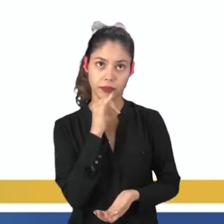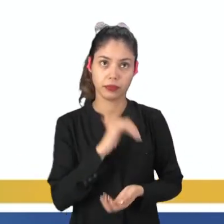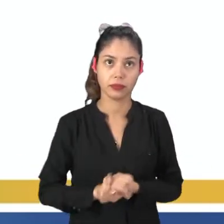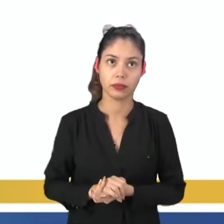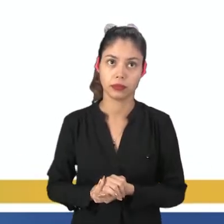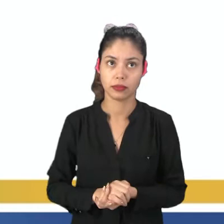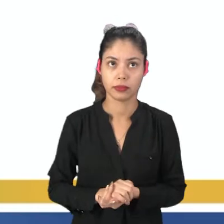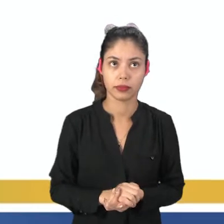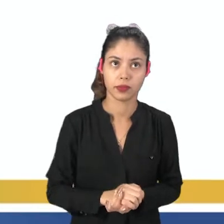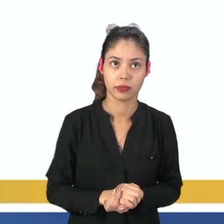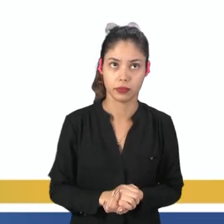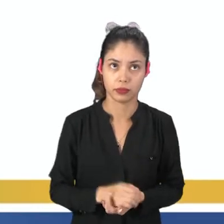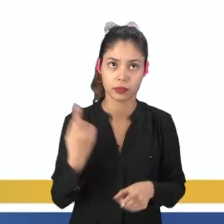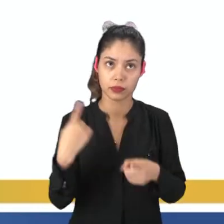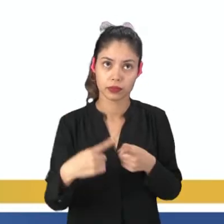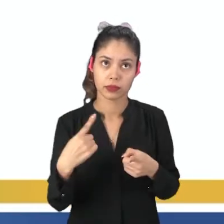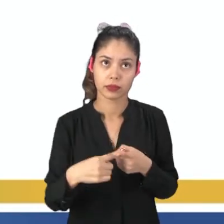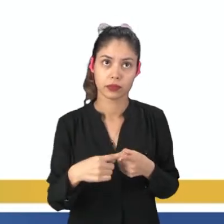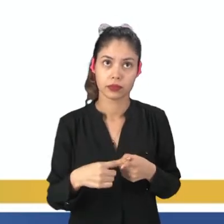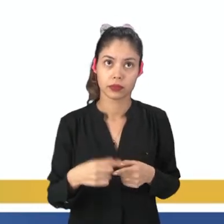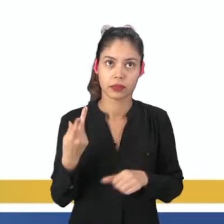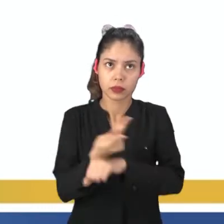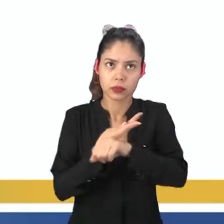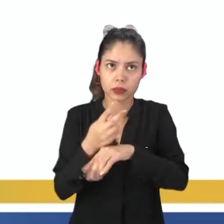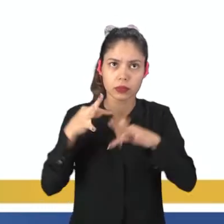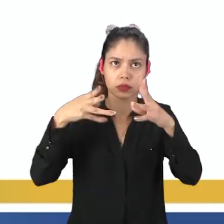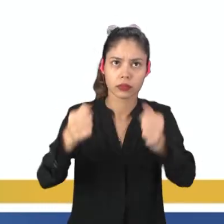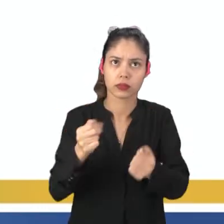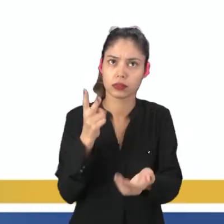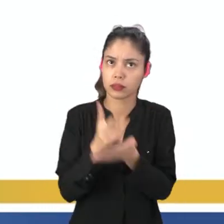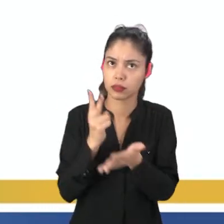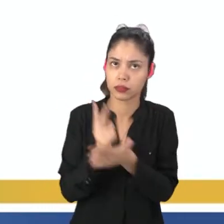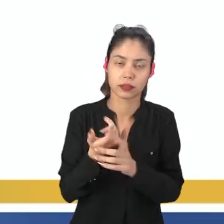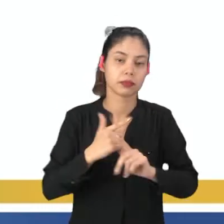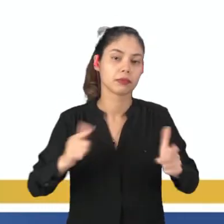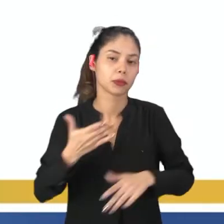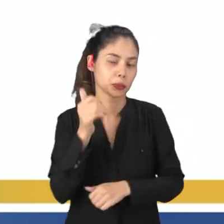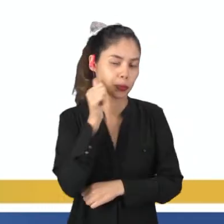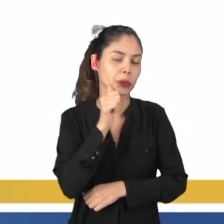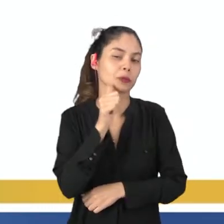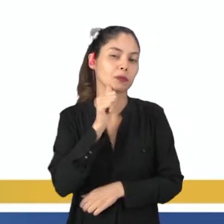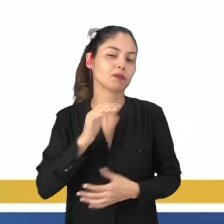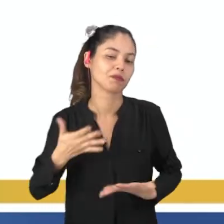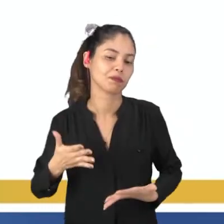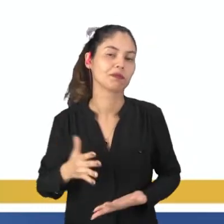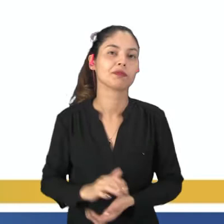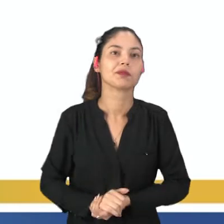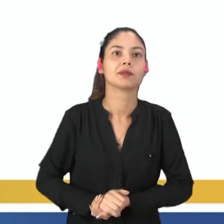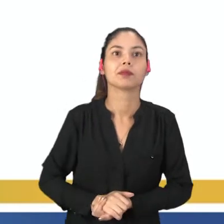Nestlé. Por que atrás de todo homem há sempre uma grande moça?